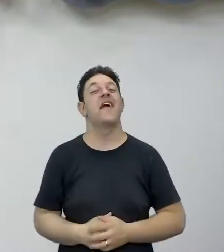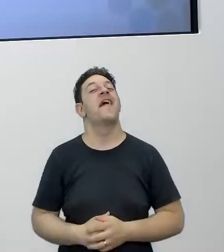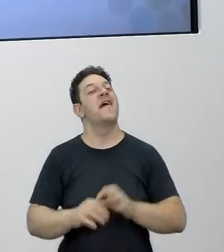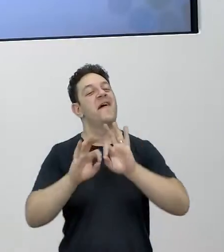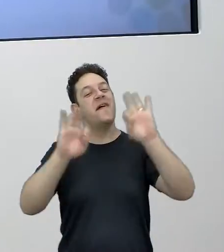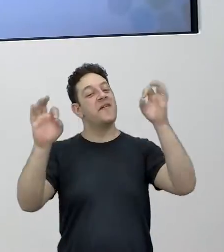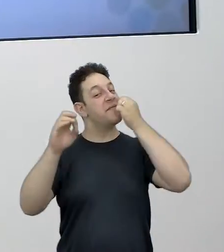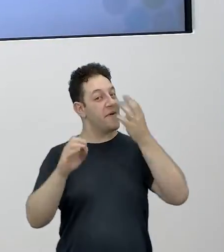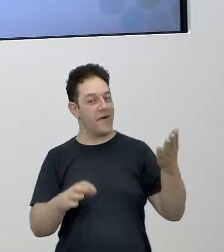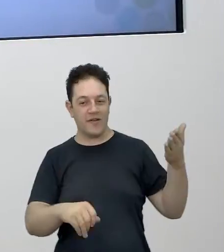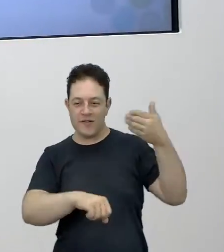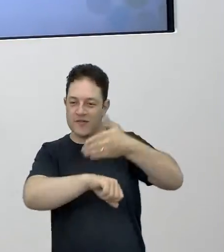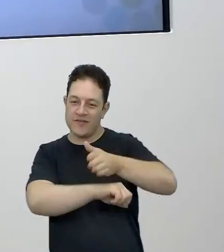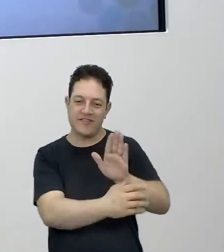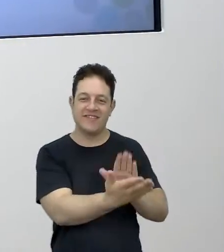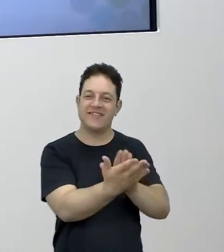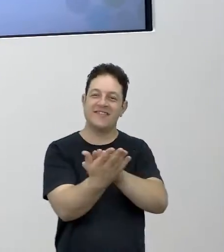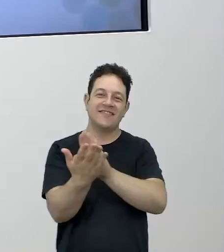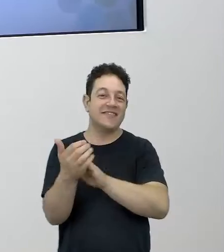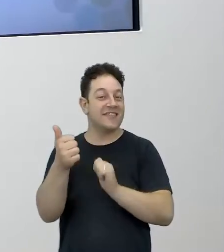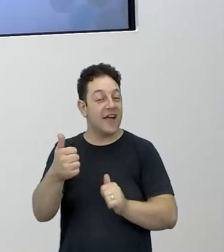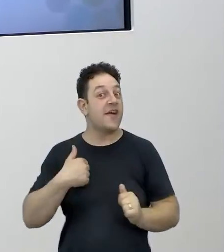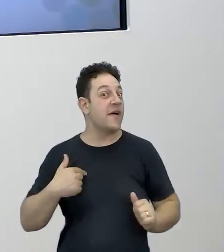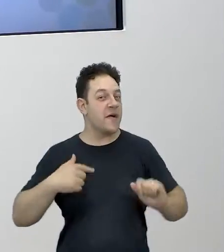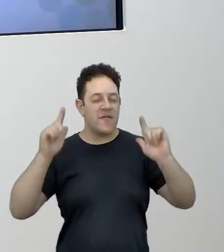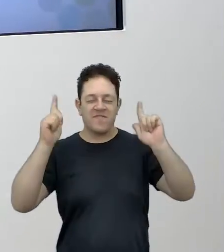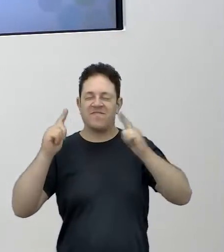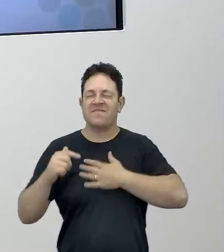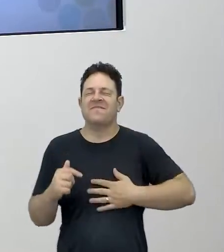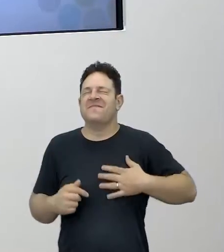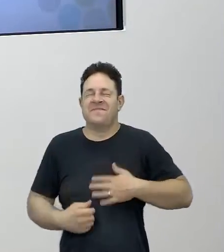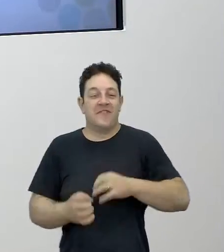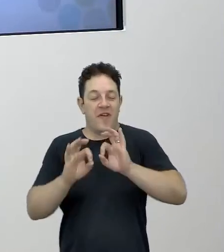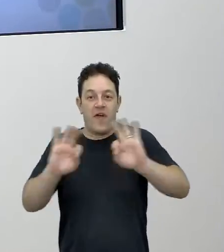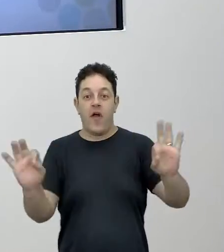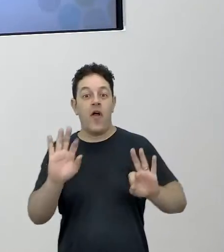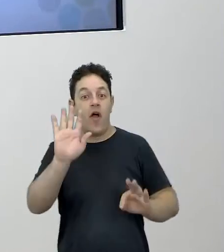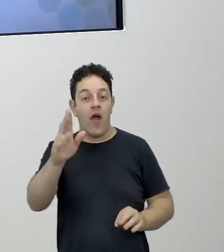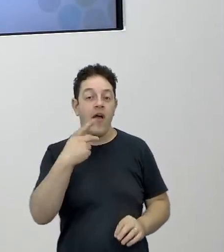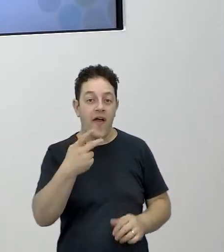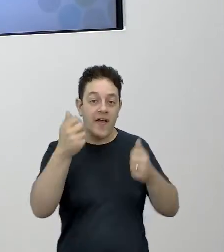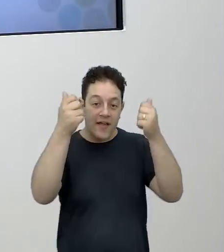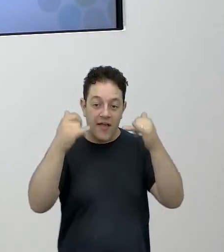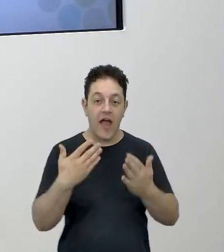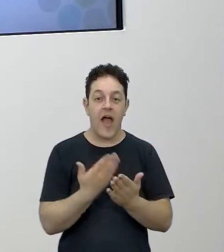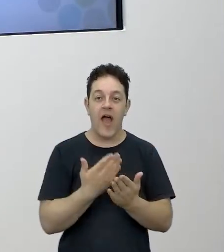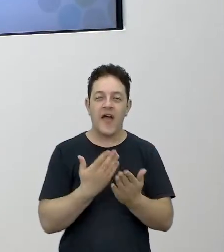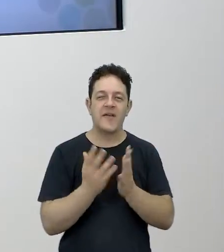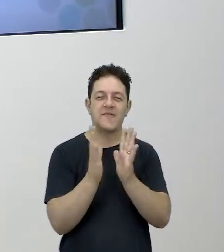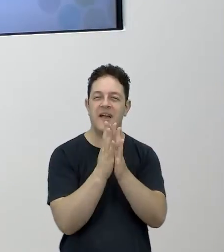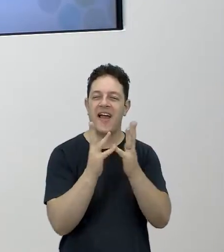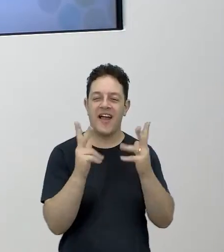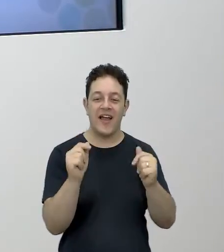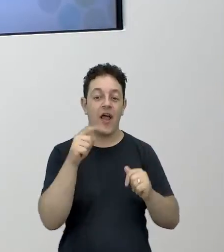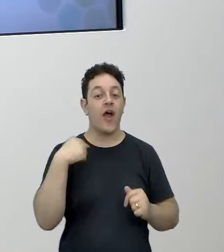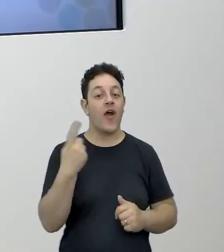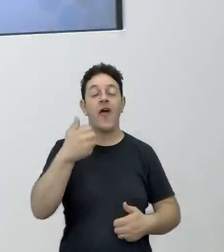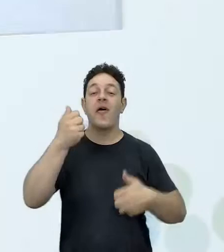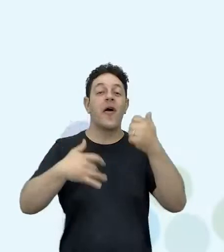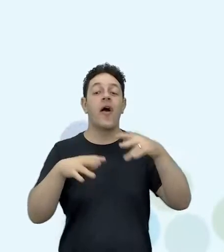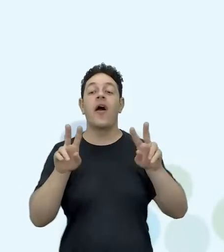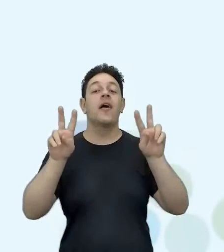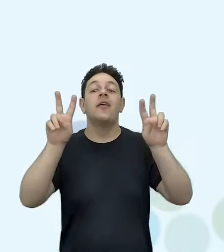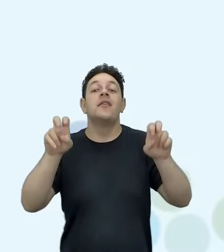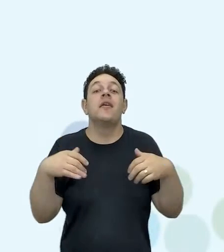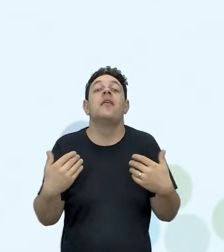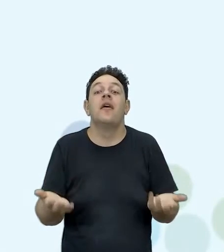já chegou aqui no elogio, tô curtindo. Por falar em aula maravilhosa, a gente vai ter que falar aqui do nosso tema,